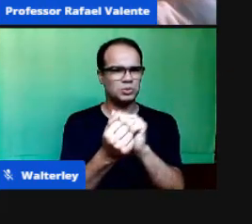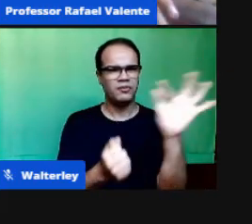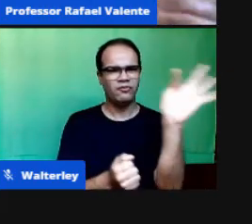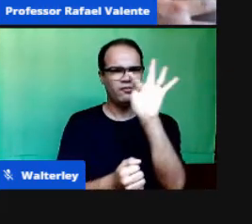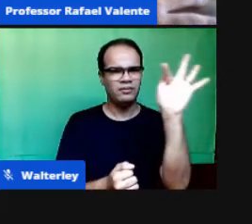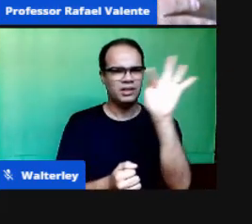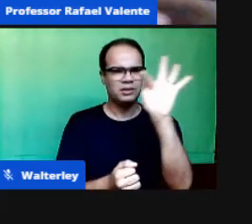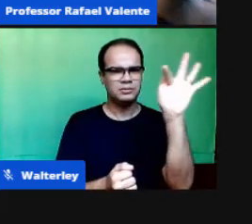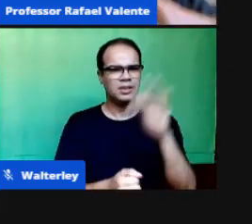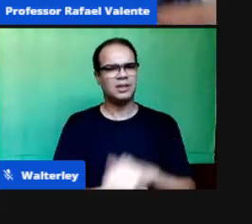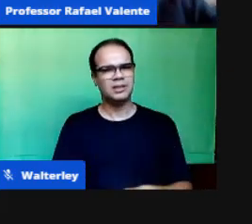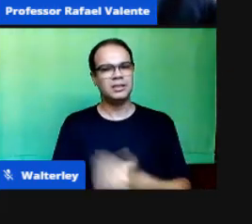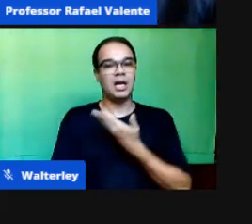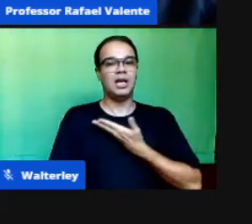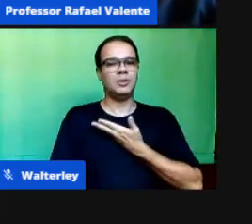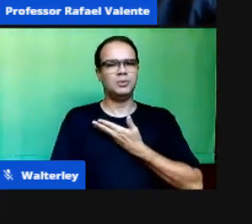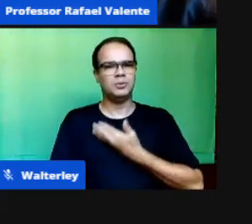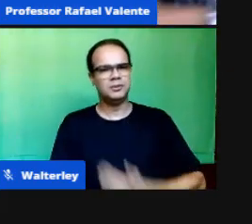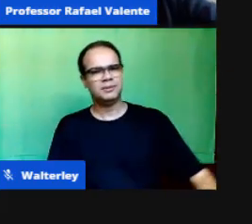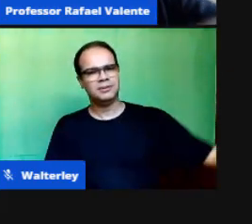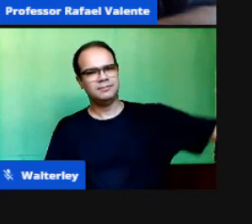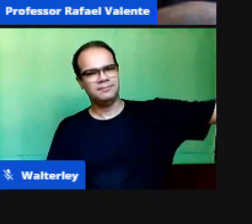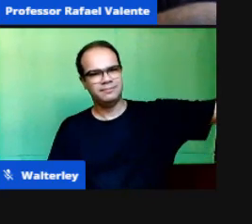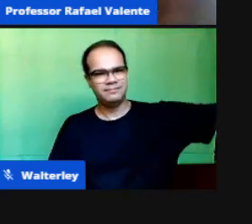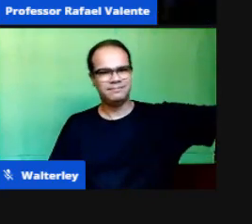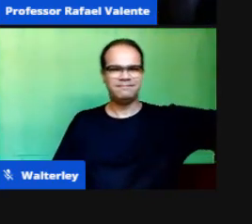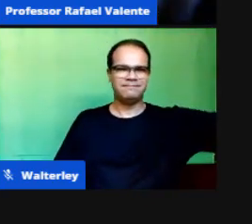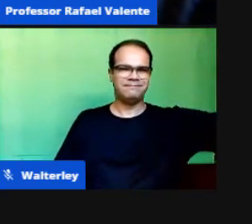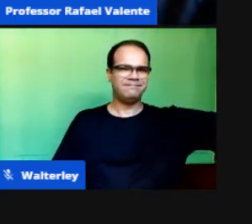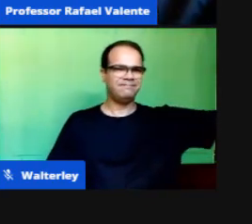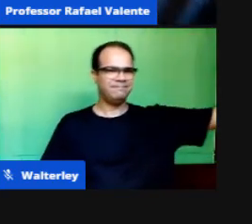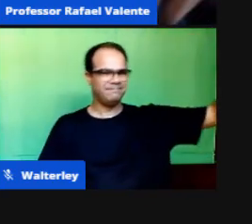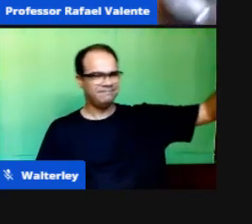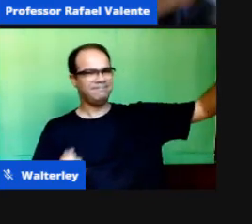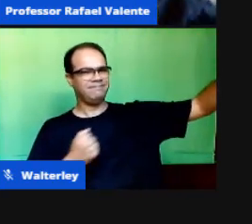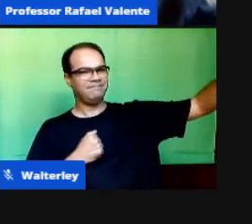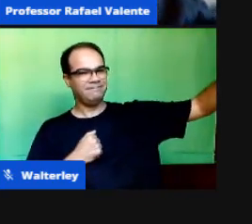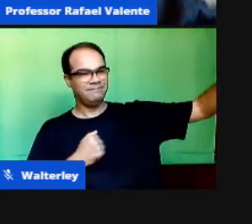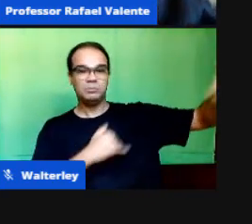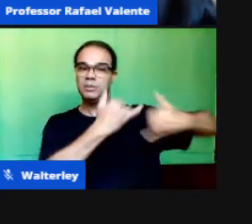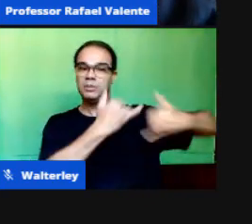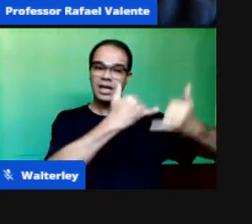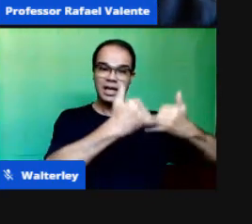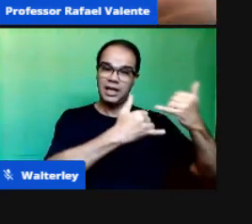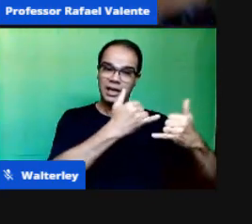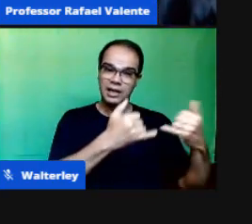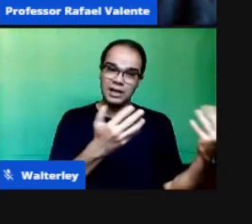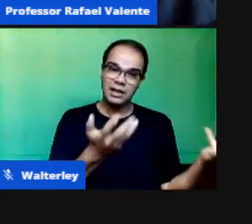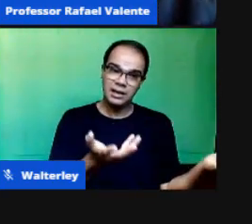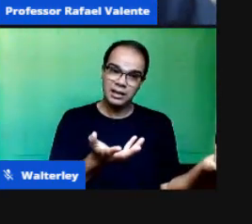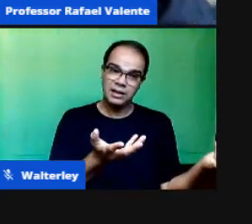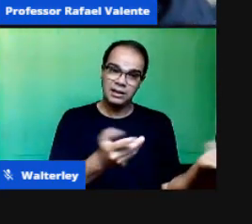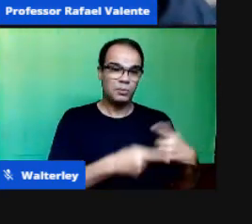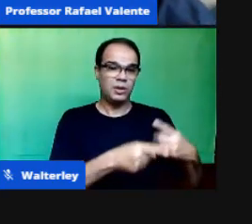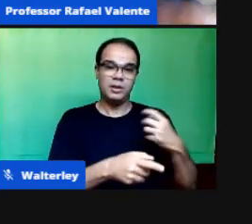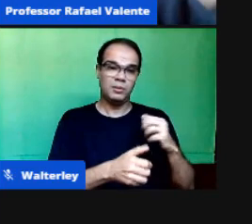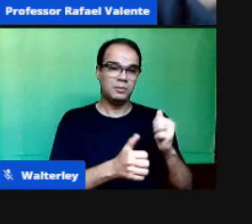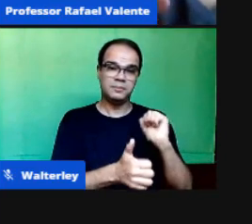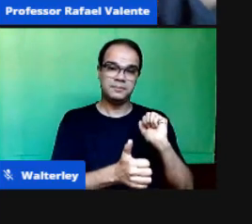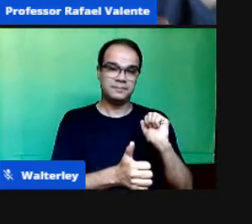de tocar nos meus alunos, de ir para a quadra com eles, de brincar com meus alunos, porque as minhas atividades práticas são